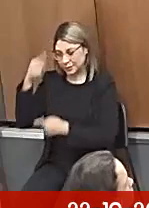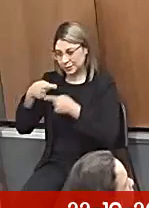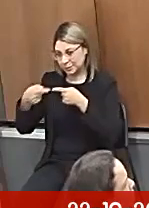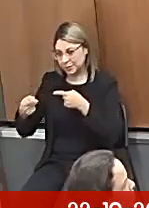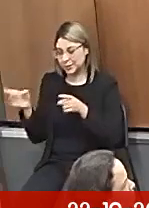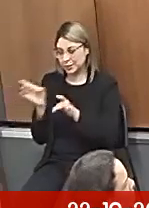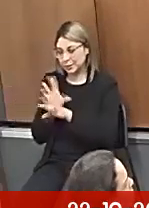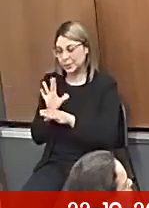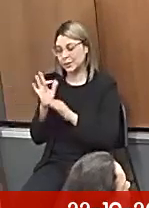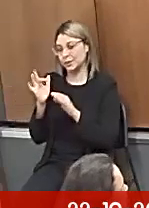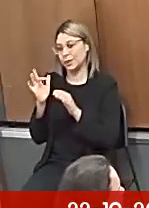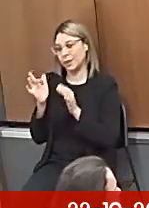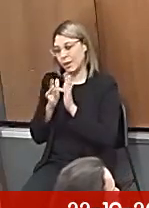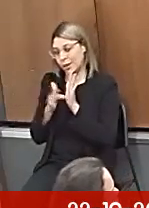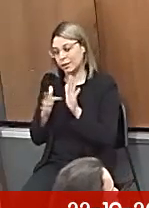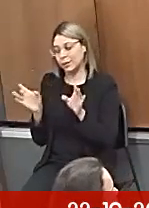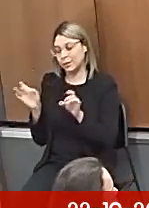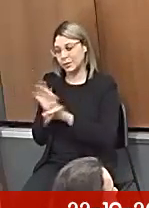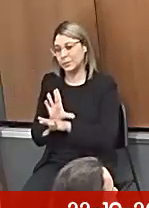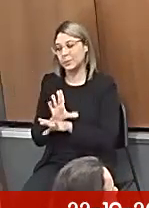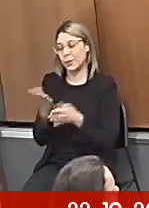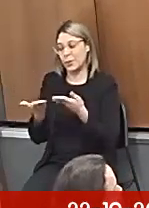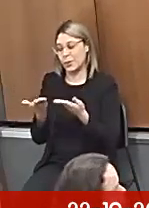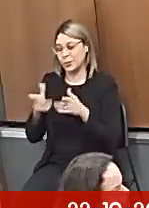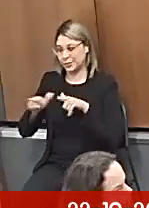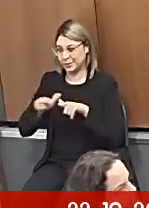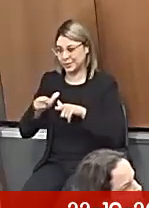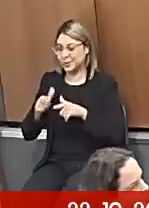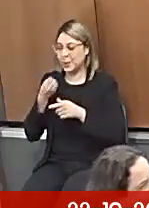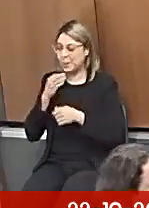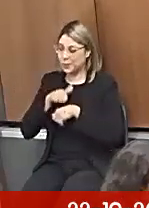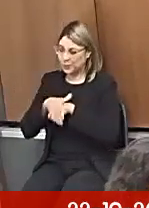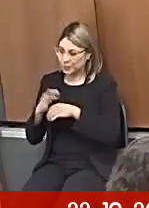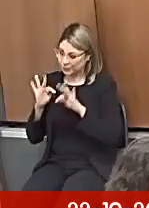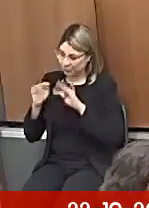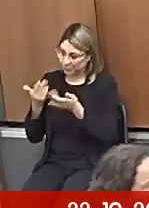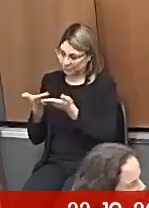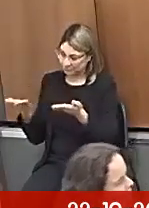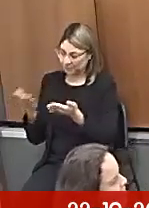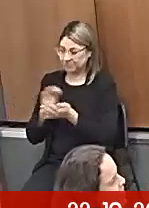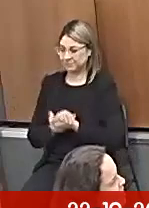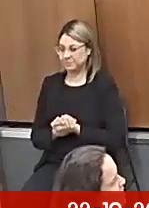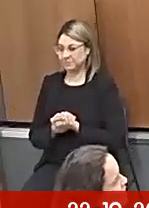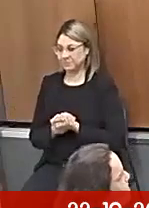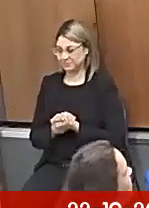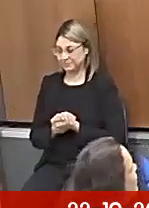Determina a lavratura da ata e encerra os trabalhos, desejando uma boa noite a todos.